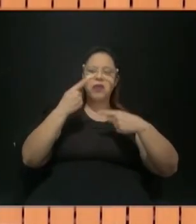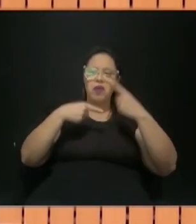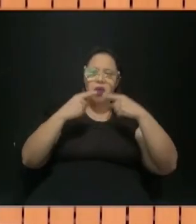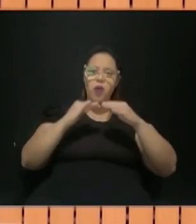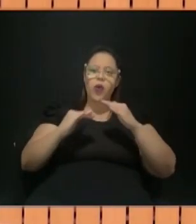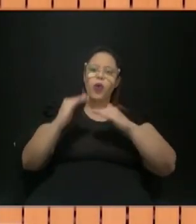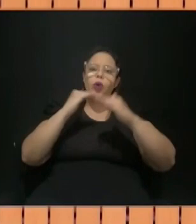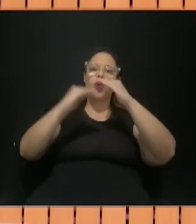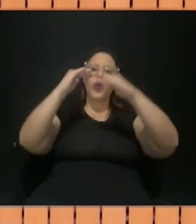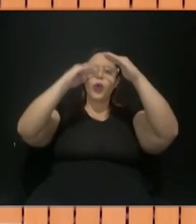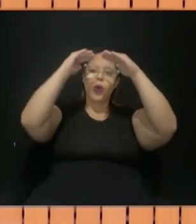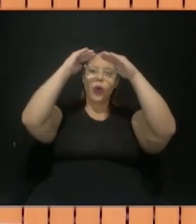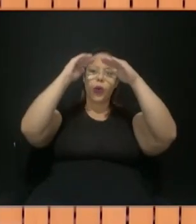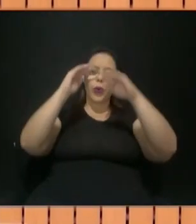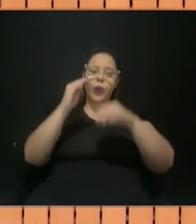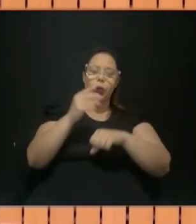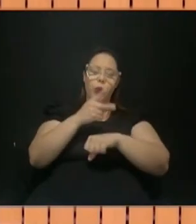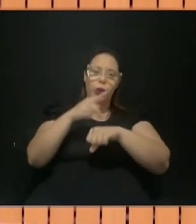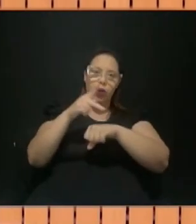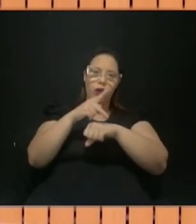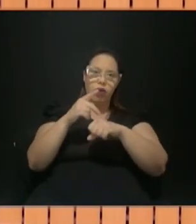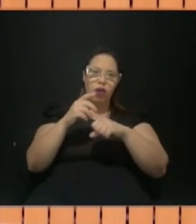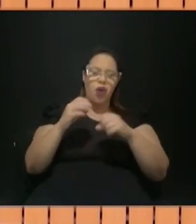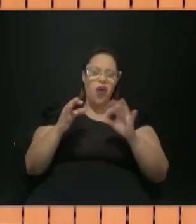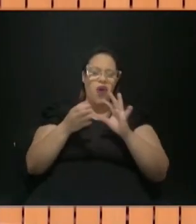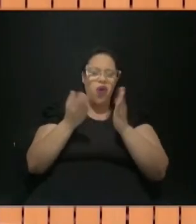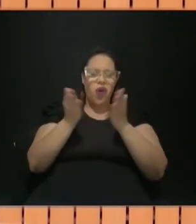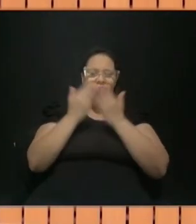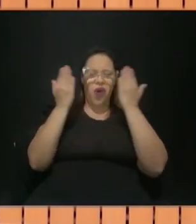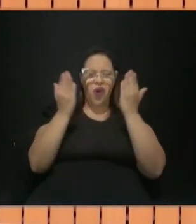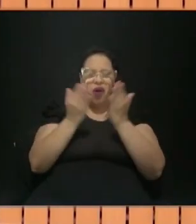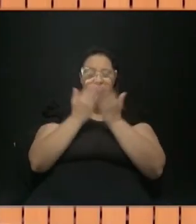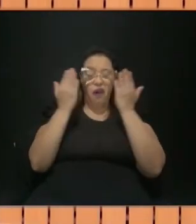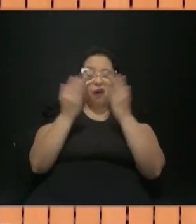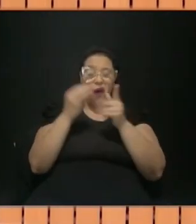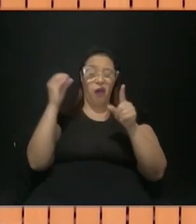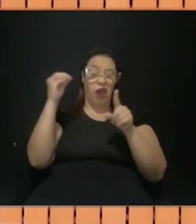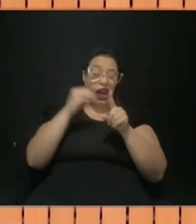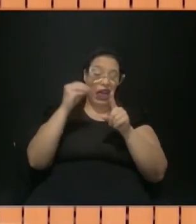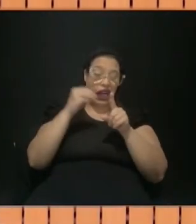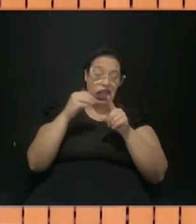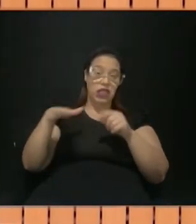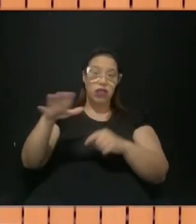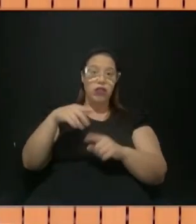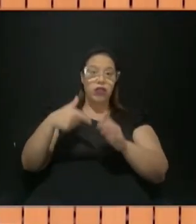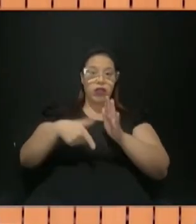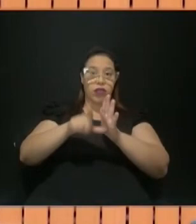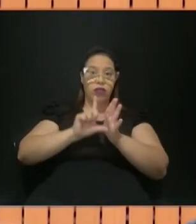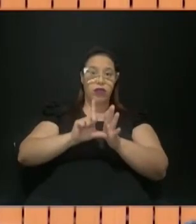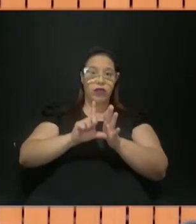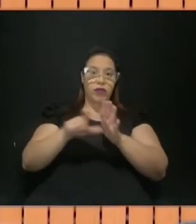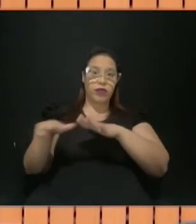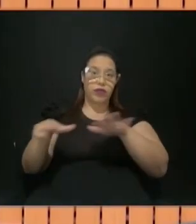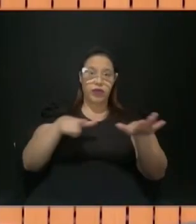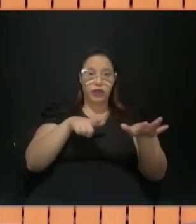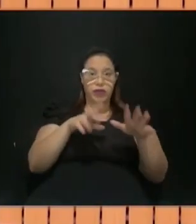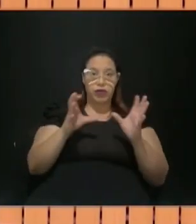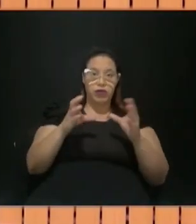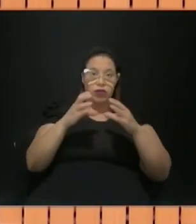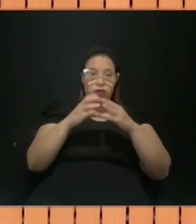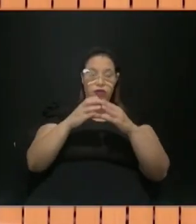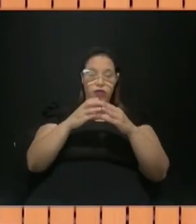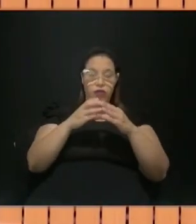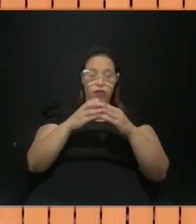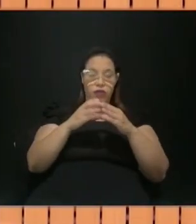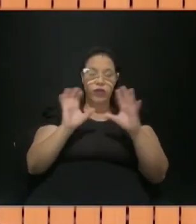nacional, combate à pobreza e às desigualdades regionais. Agora, semana passada, nós tivemos a Suprema Congregação do Grande Oriente do Brasil